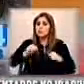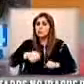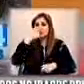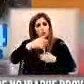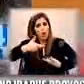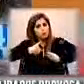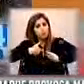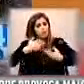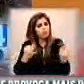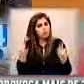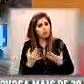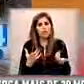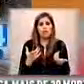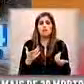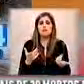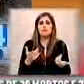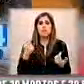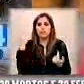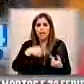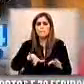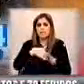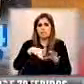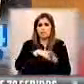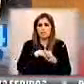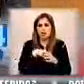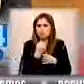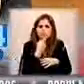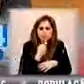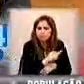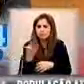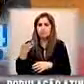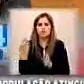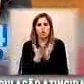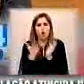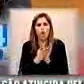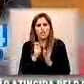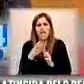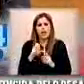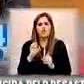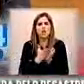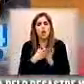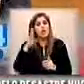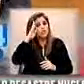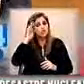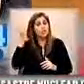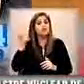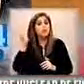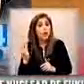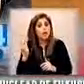De facto, temos tido participação de muitas escolas, ecoescolas, grupos de escuteiros, associações de